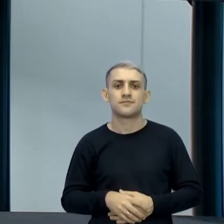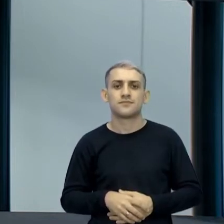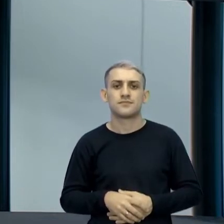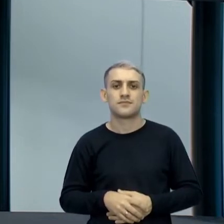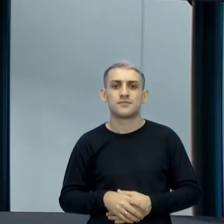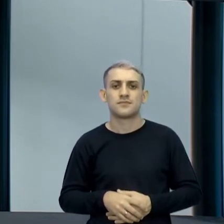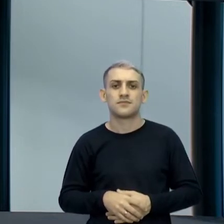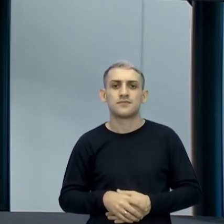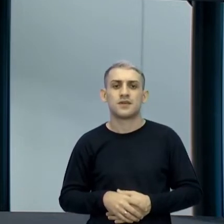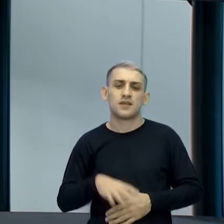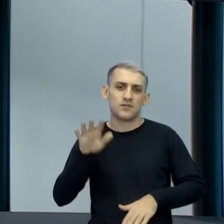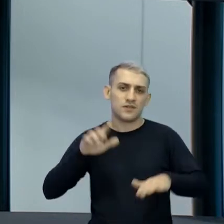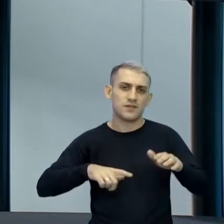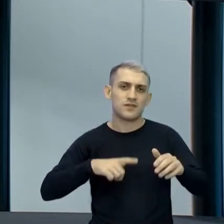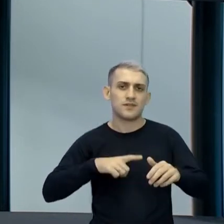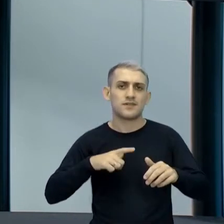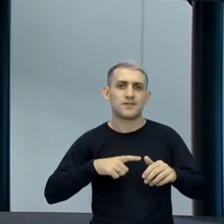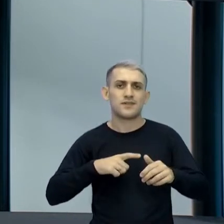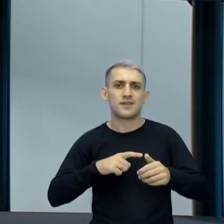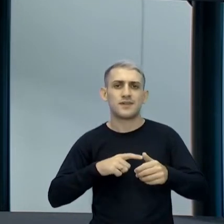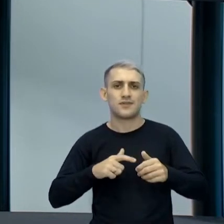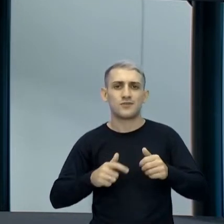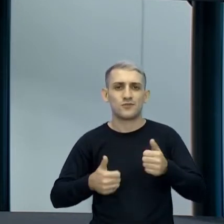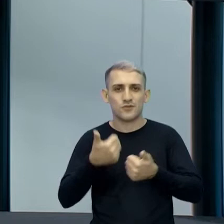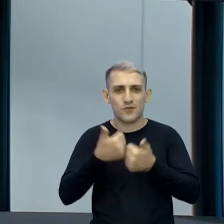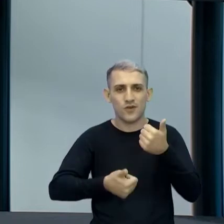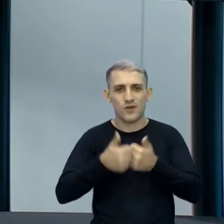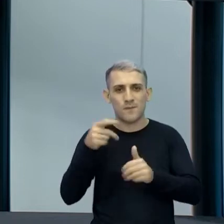Pode acontecer, você tem um jogo marcado, você não pode fazer com que os